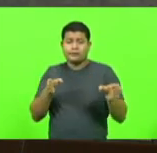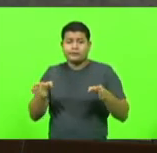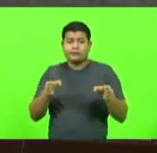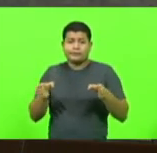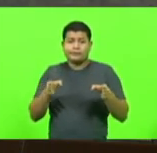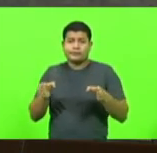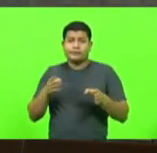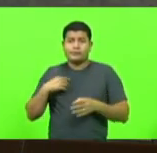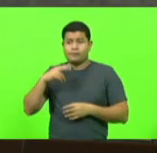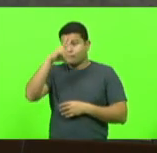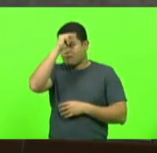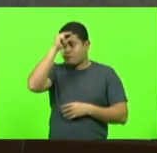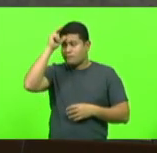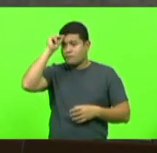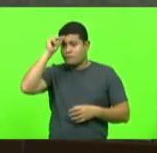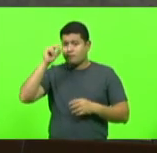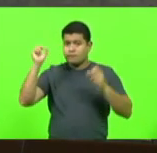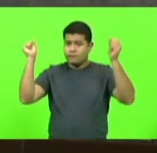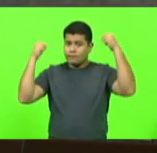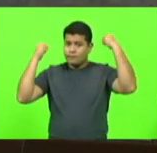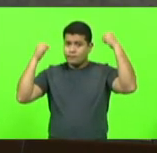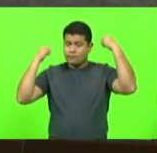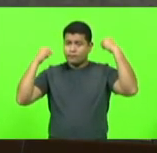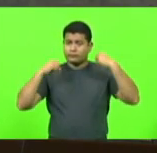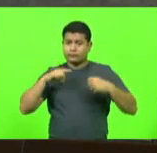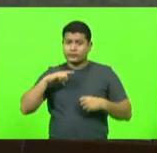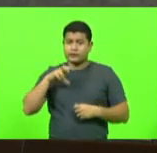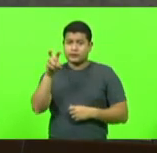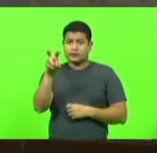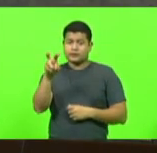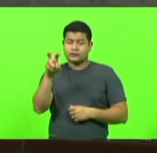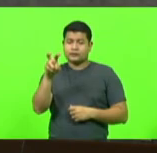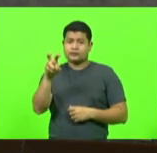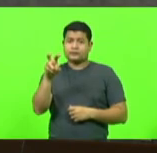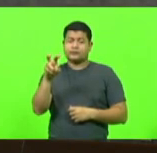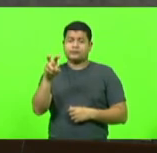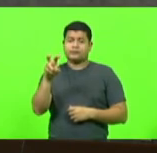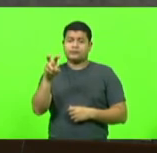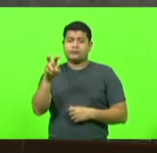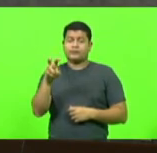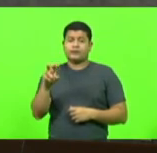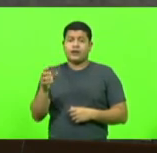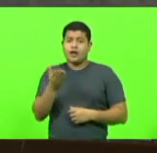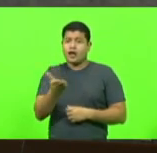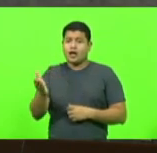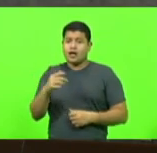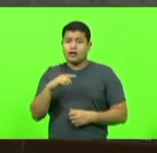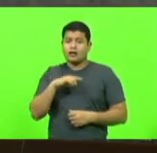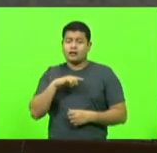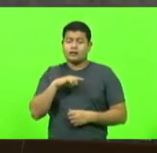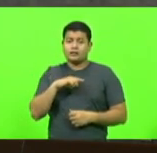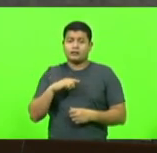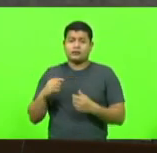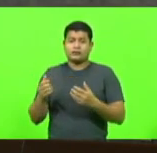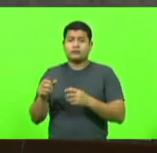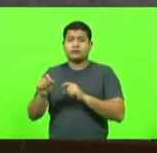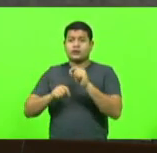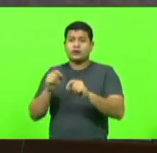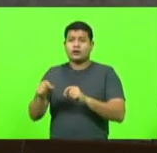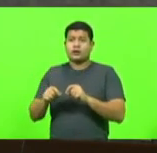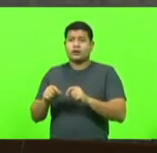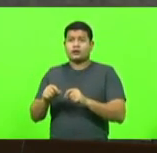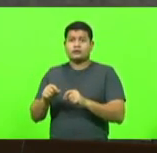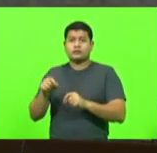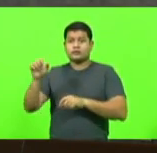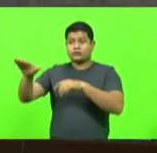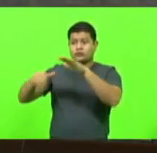Prefeitura de Chapecó, nós temos 5 fonoaudiólogas. Eles estão atendendo, estão chamando as pessoas